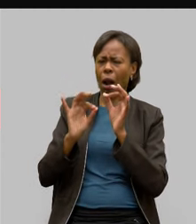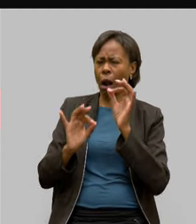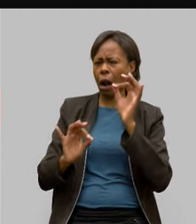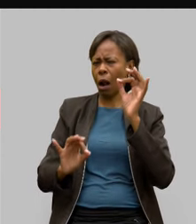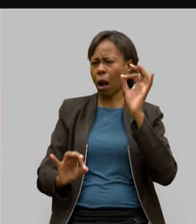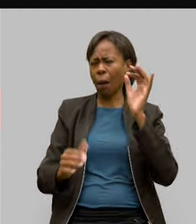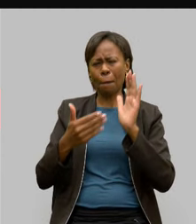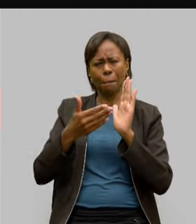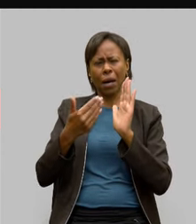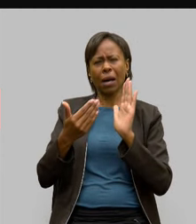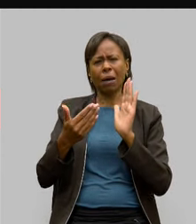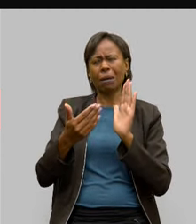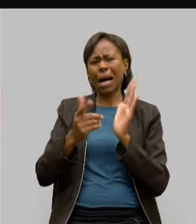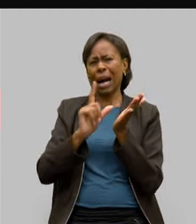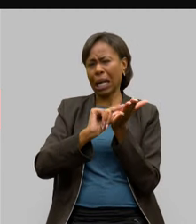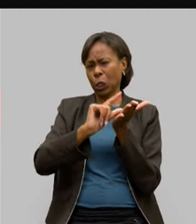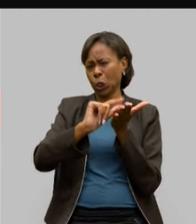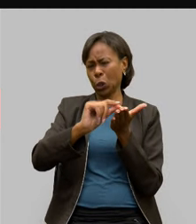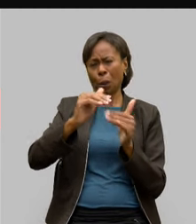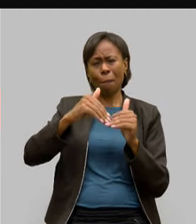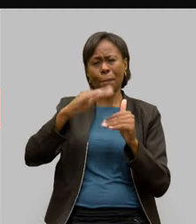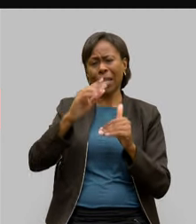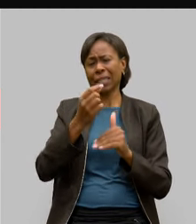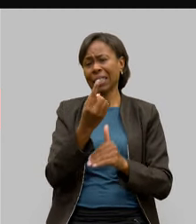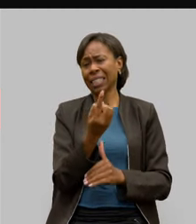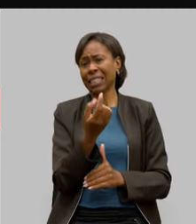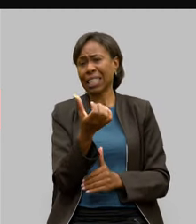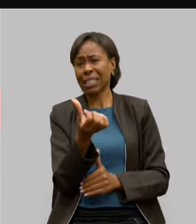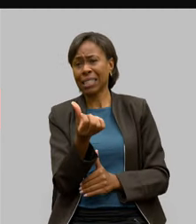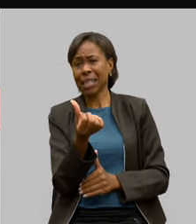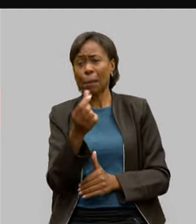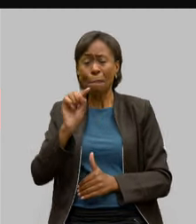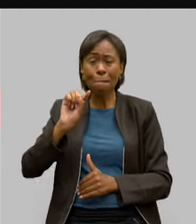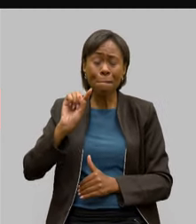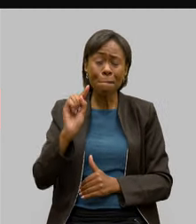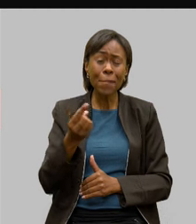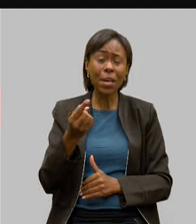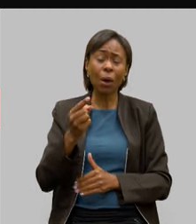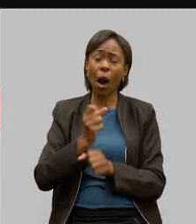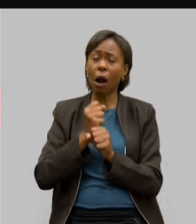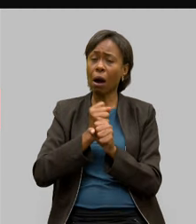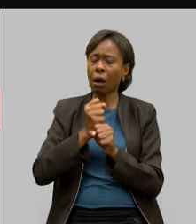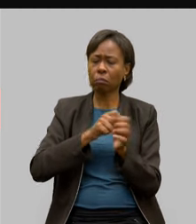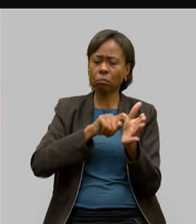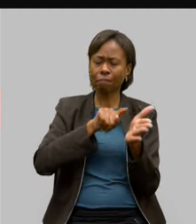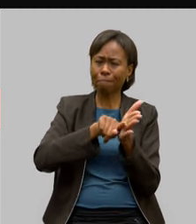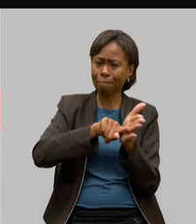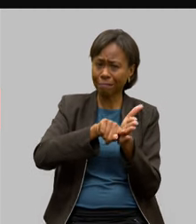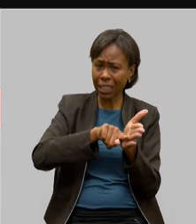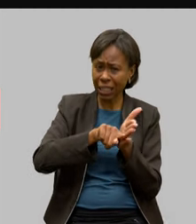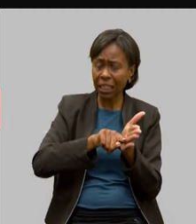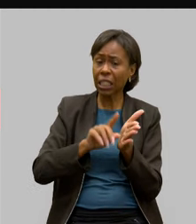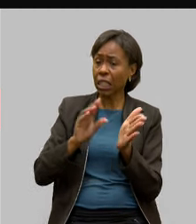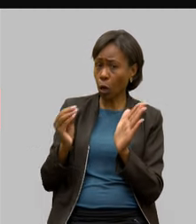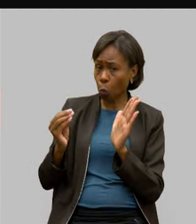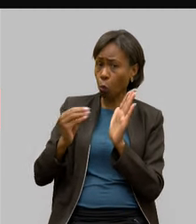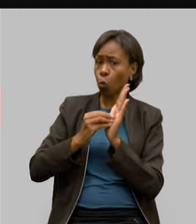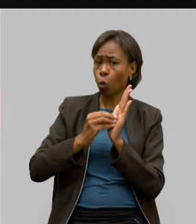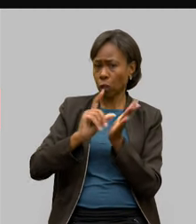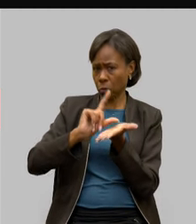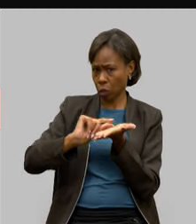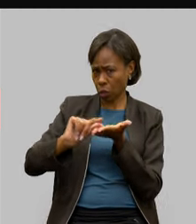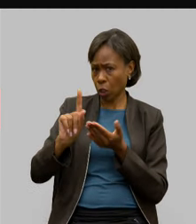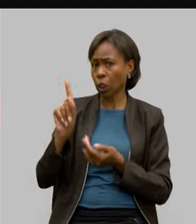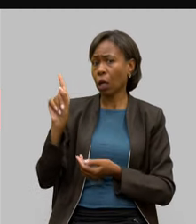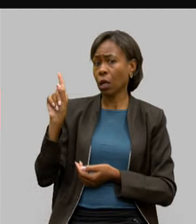16.000 artigos que nós revisamos né mais de 80 anos de pisa científica é colocada Nesse artigo aqui que a gente